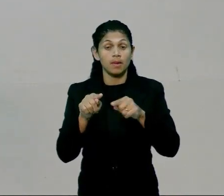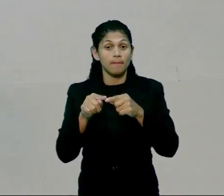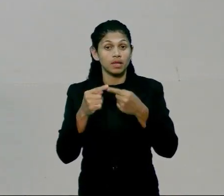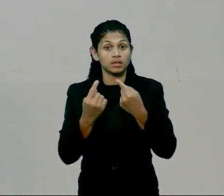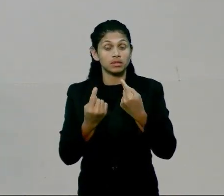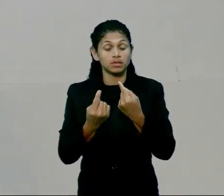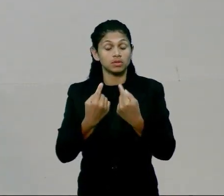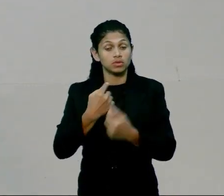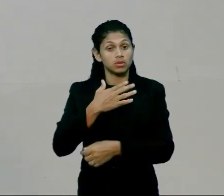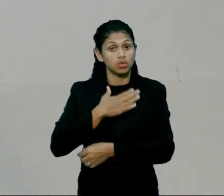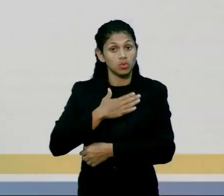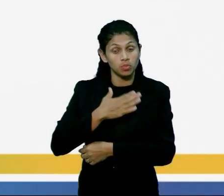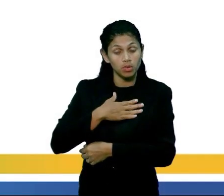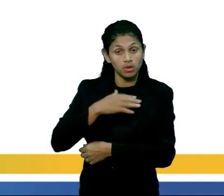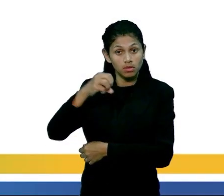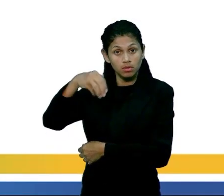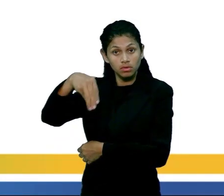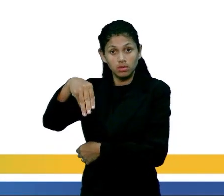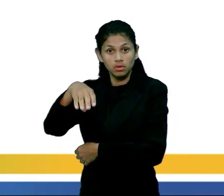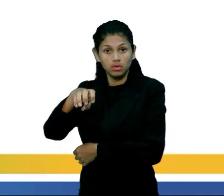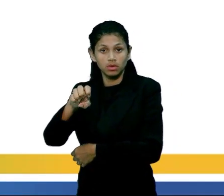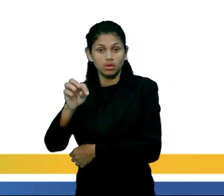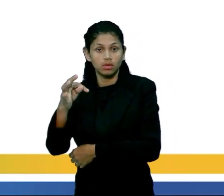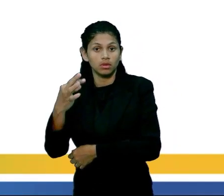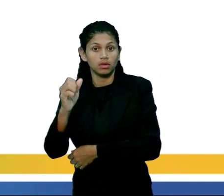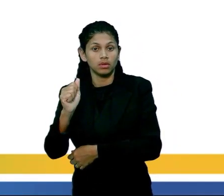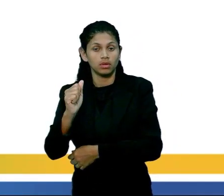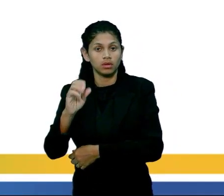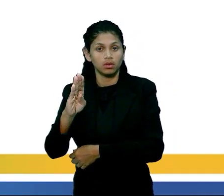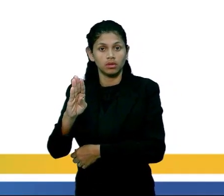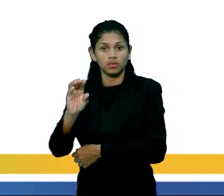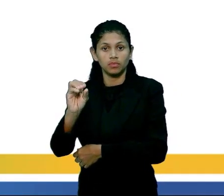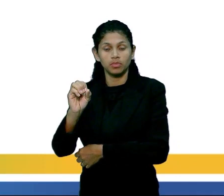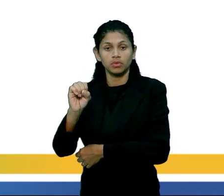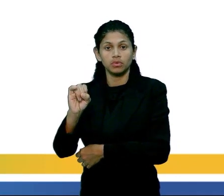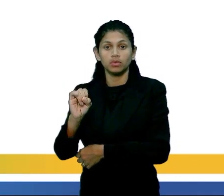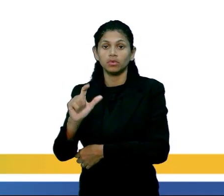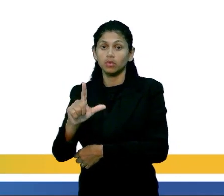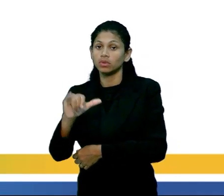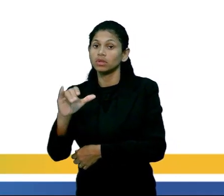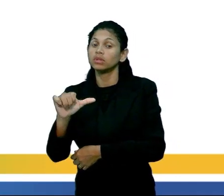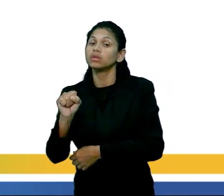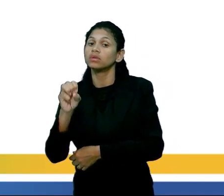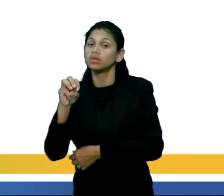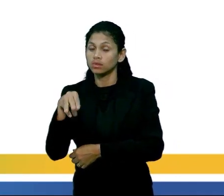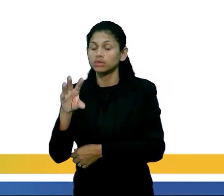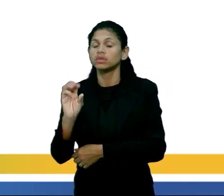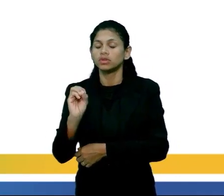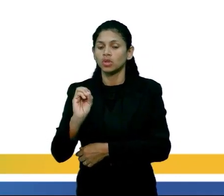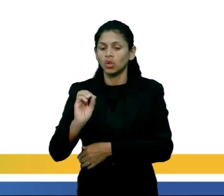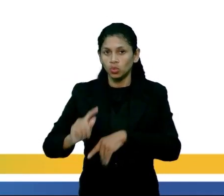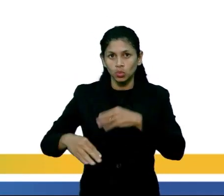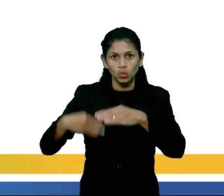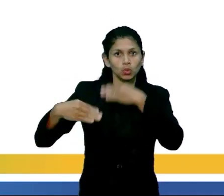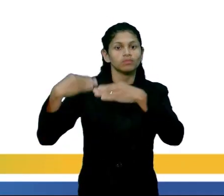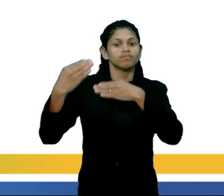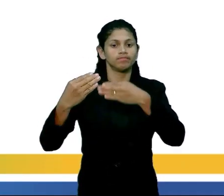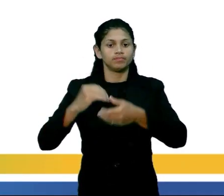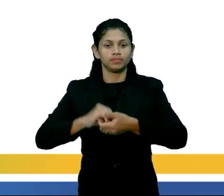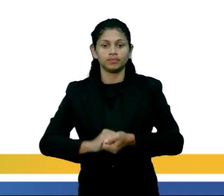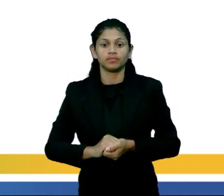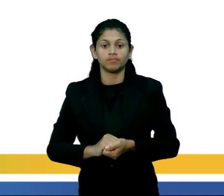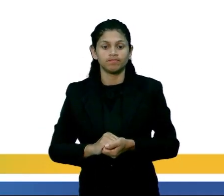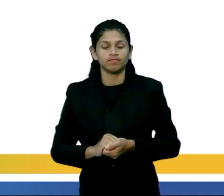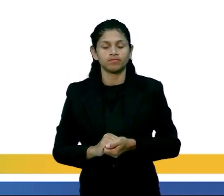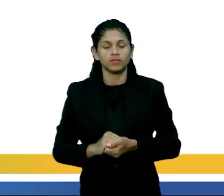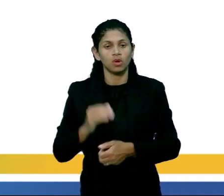buscar equilibrar. Tranquilo até aí? Então a gente segue devagarzinho. Sendo assim, conhecer o aspecto fisiológico e motor do corpo humano é essencial